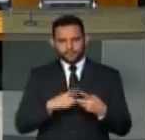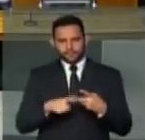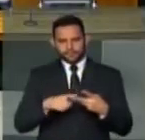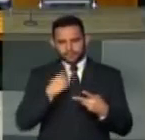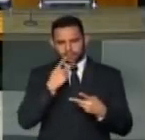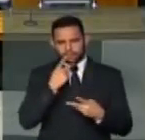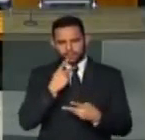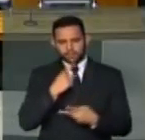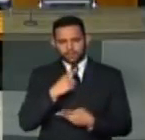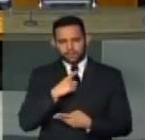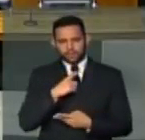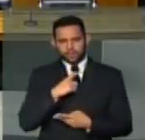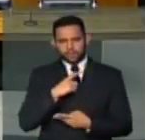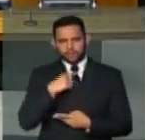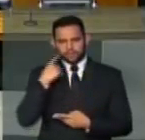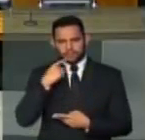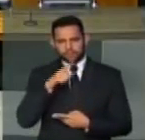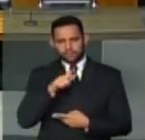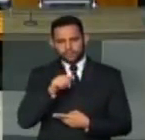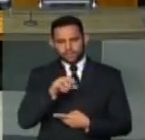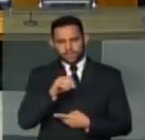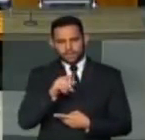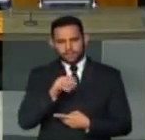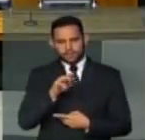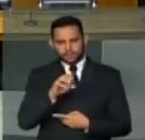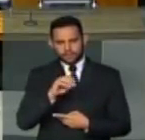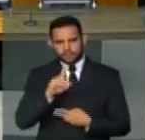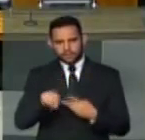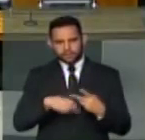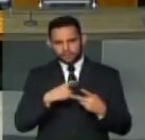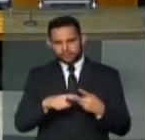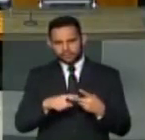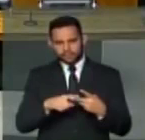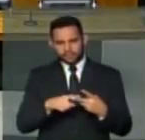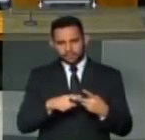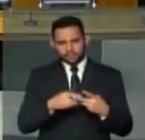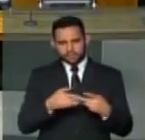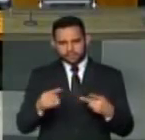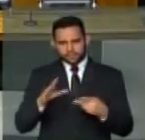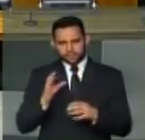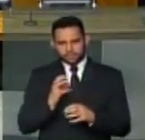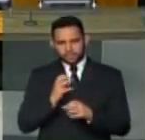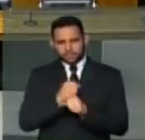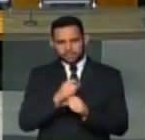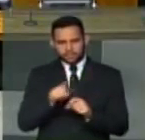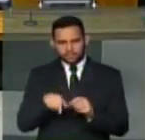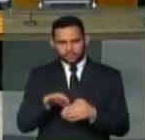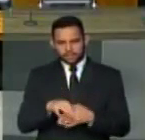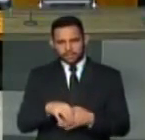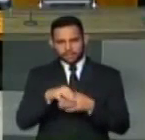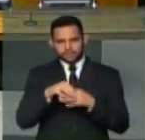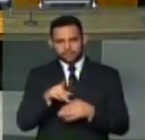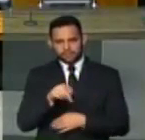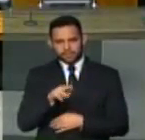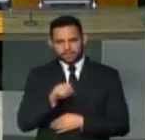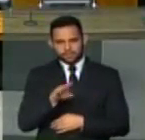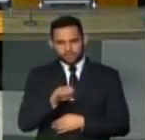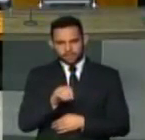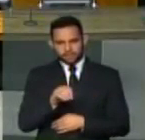deputado Gonzaga Patriota, que, além do pequeno expediente, somará o tempo pela liderança do PSB.